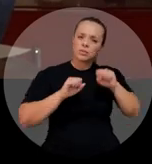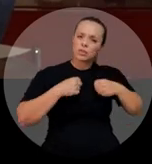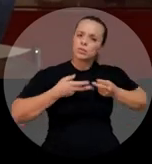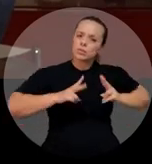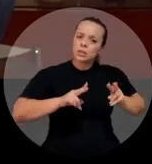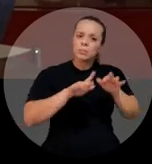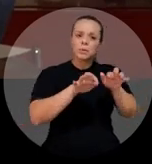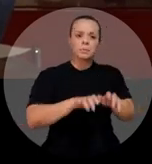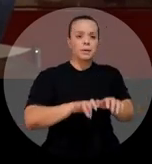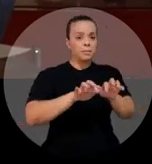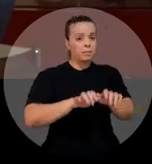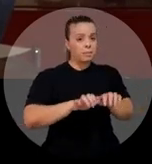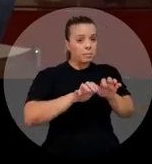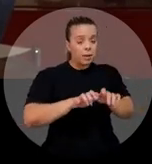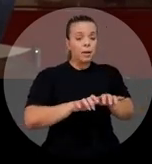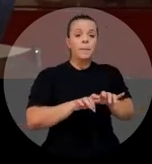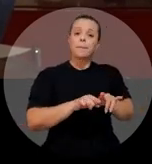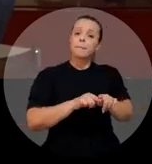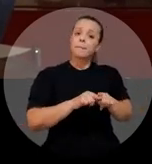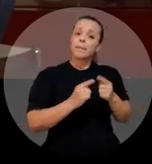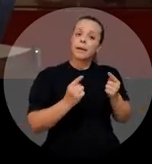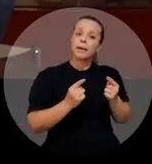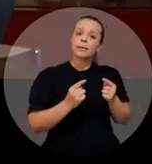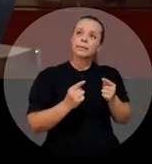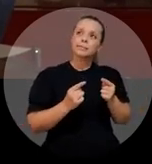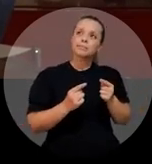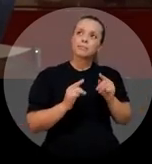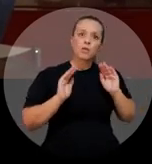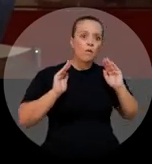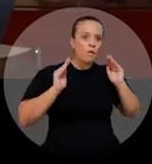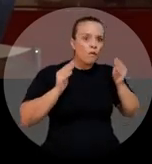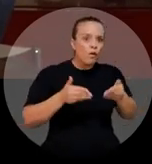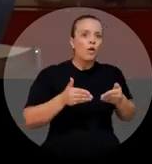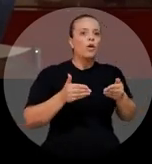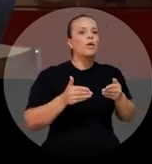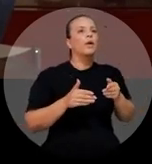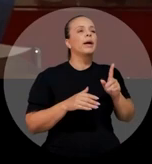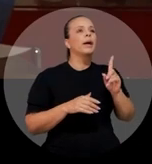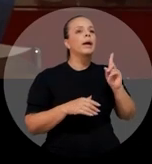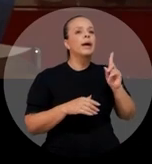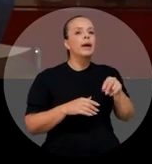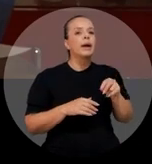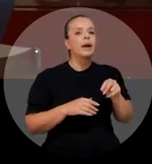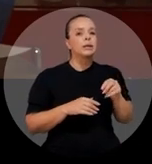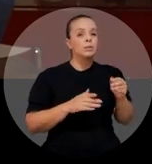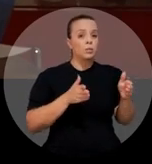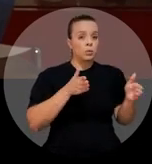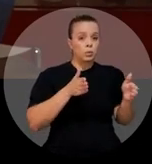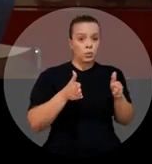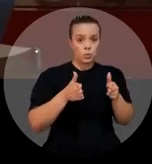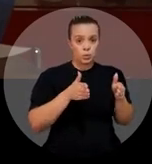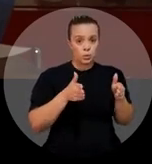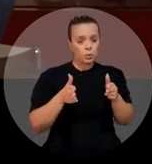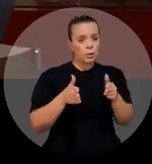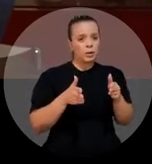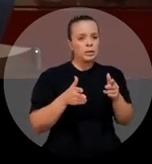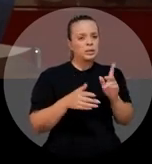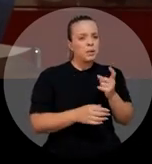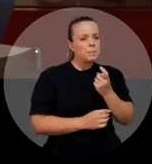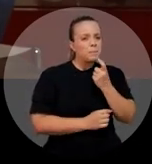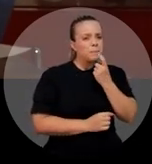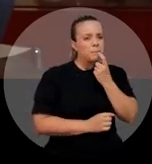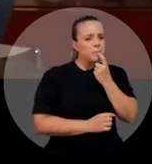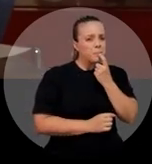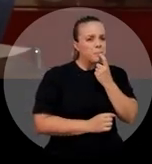escrevendo alguma coisa, mas com mais afinco, geralmente, são nos processos